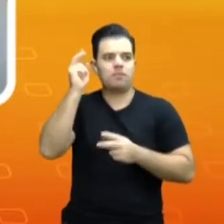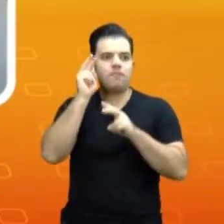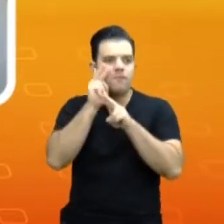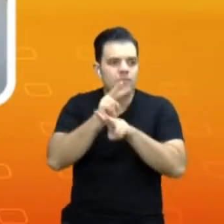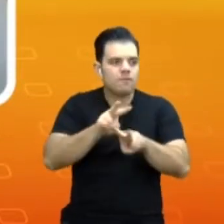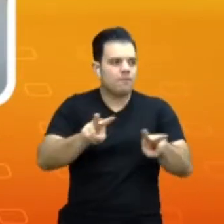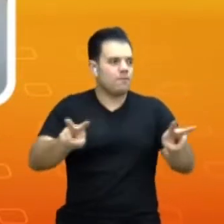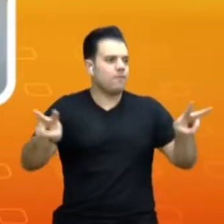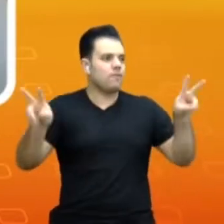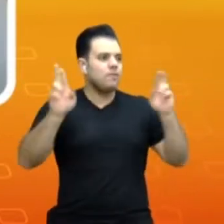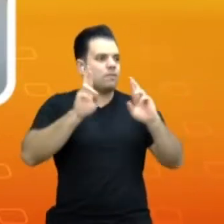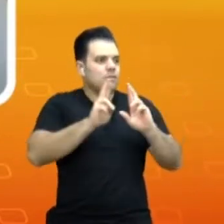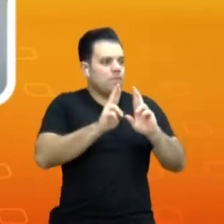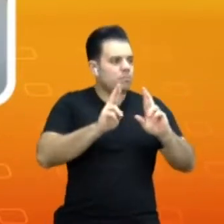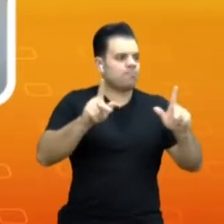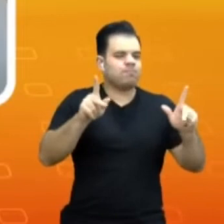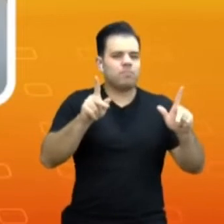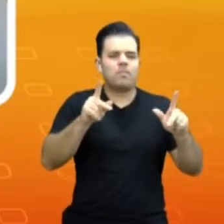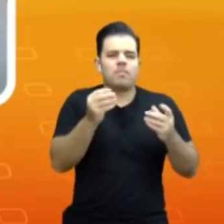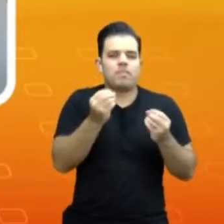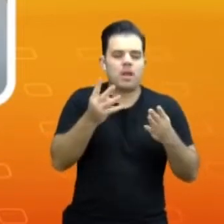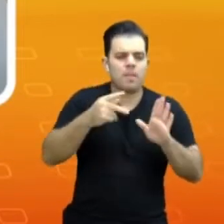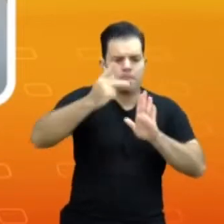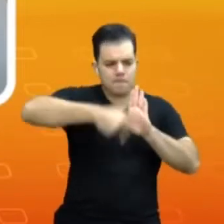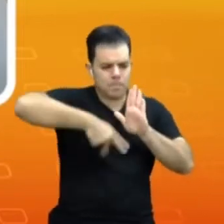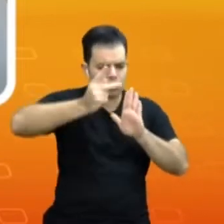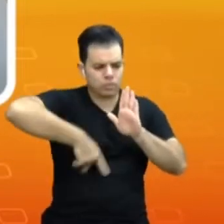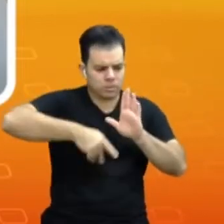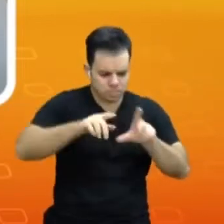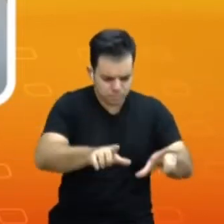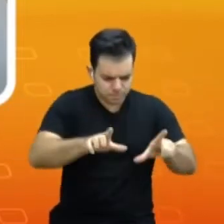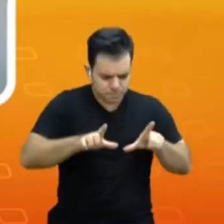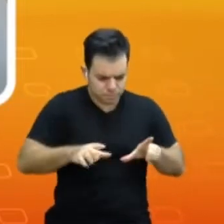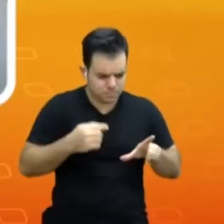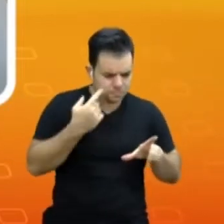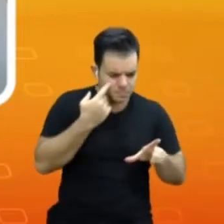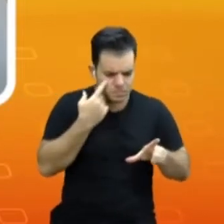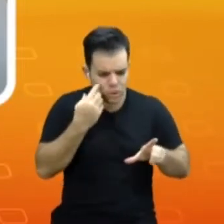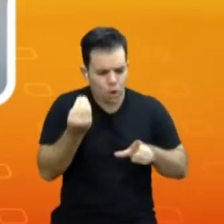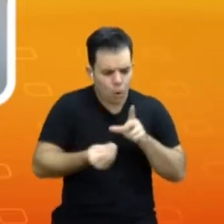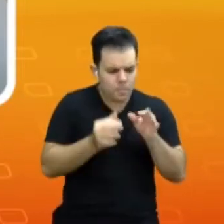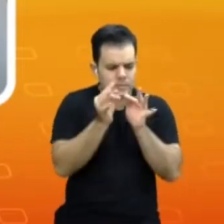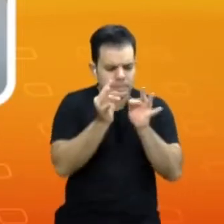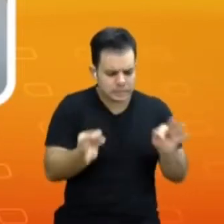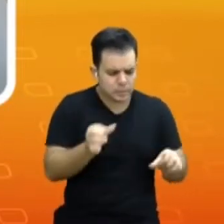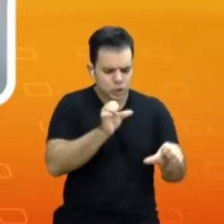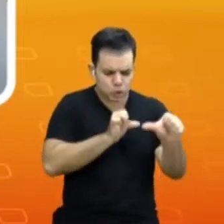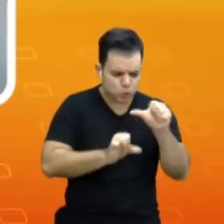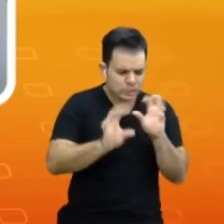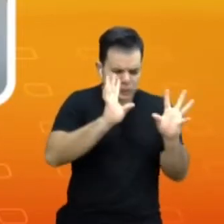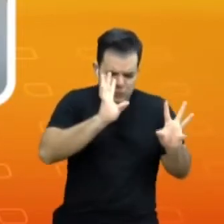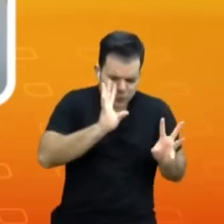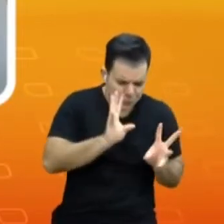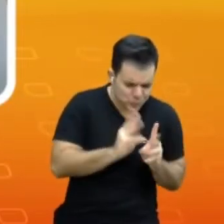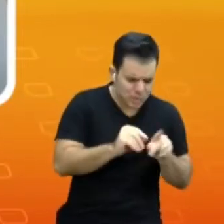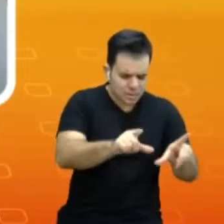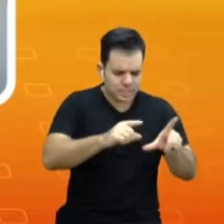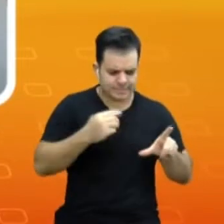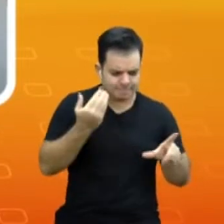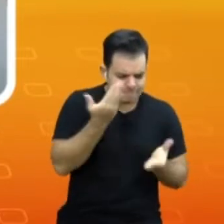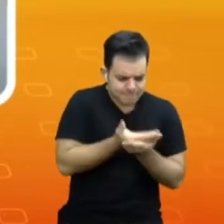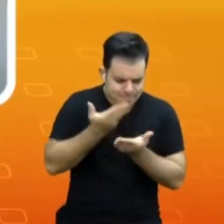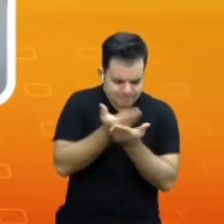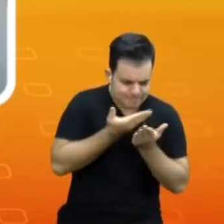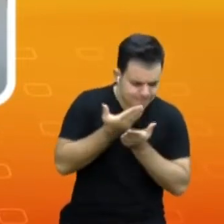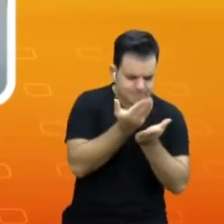olhar para qualquer novo projeto e olhar como simplificar, né? A gente precisa simplificar sempre. Eu acho que